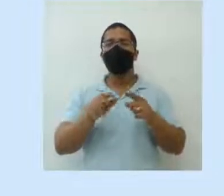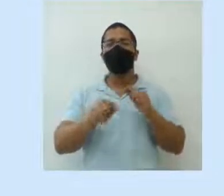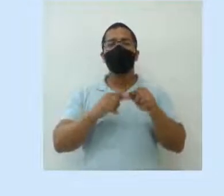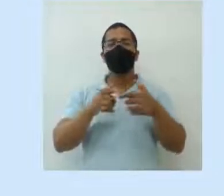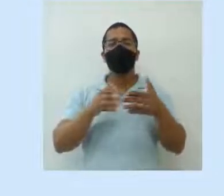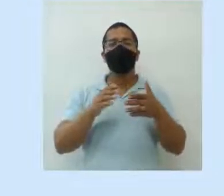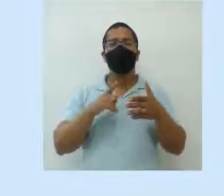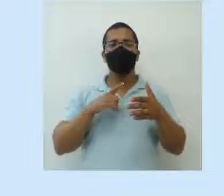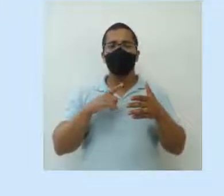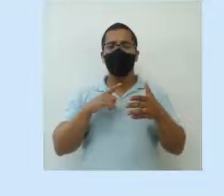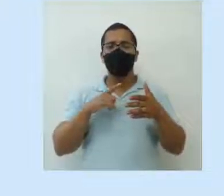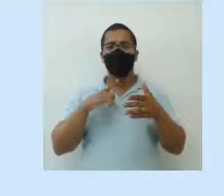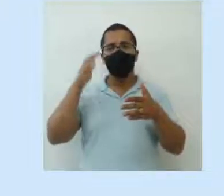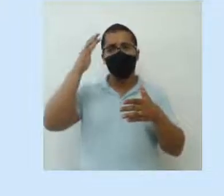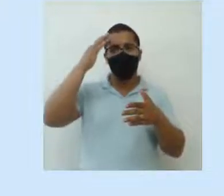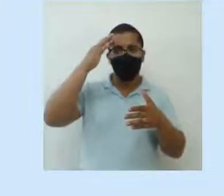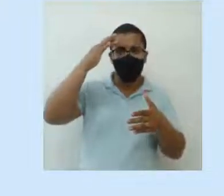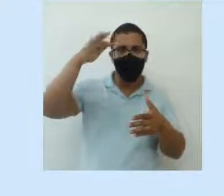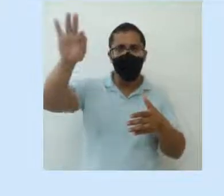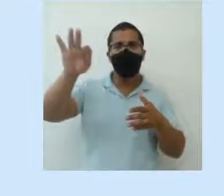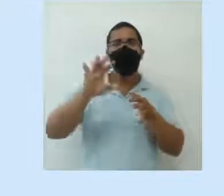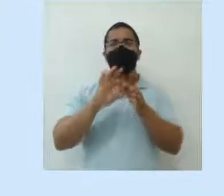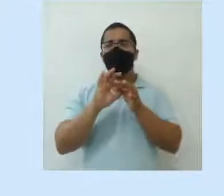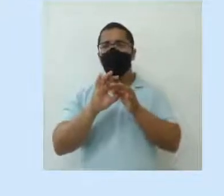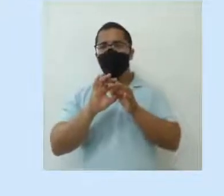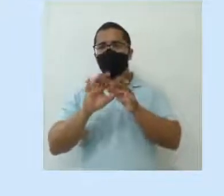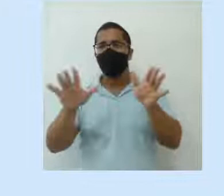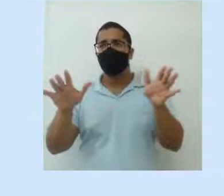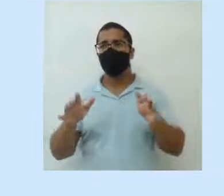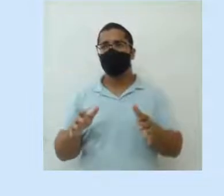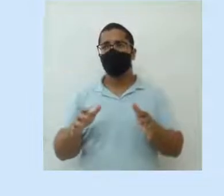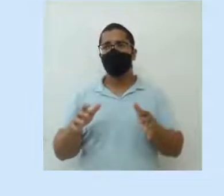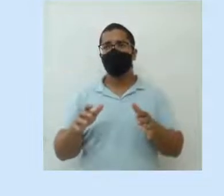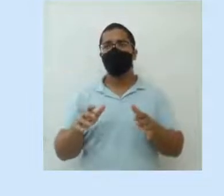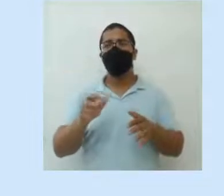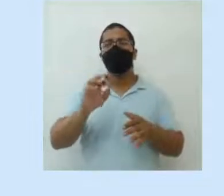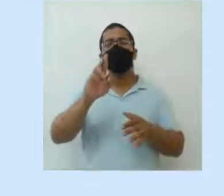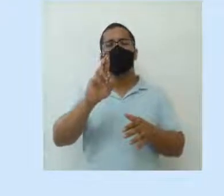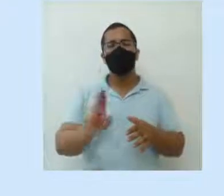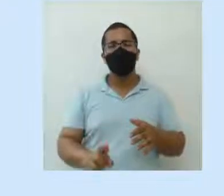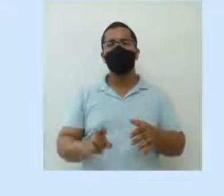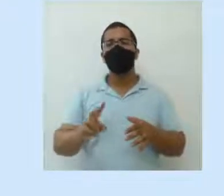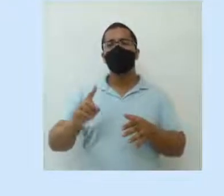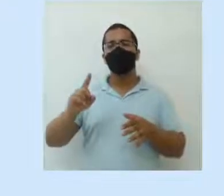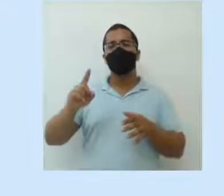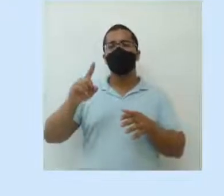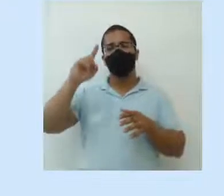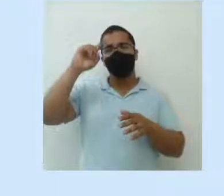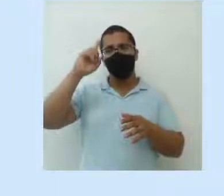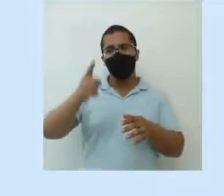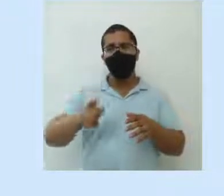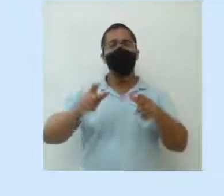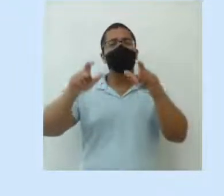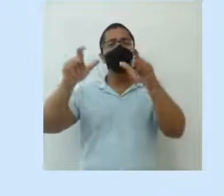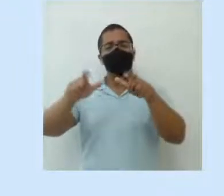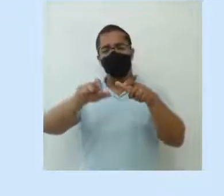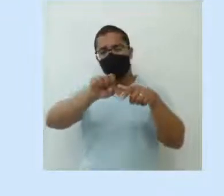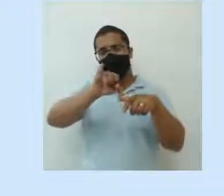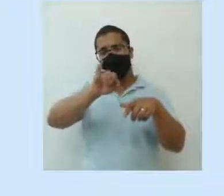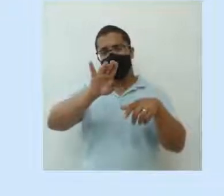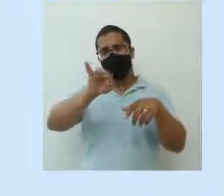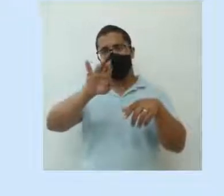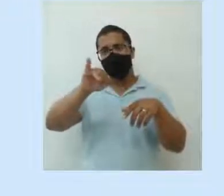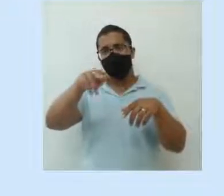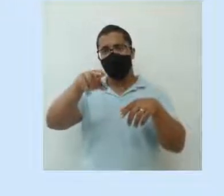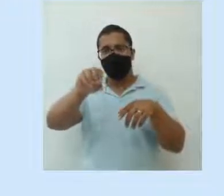chineses. França, concessões comerciais. Rússia, domínio de territórios siberianos. E